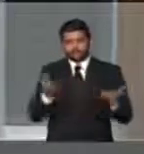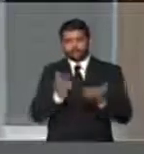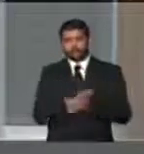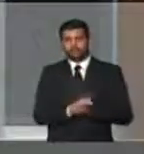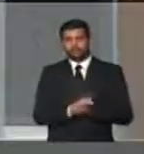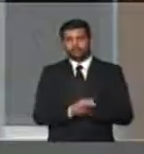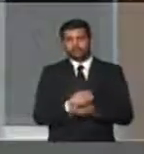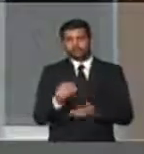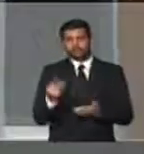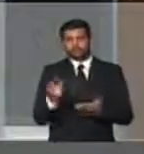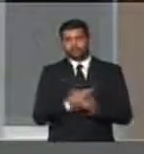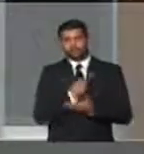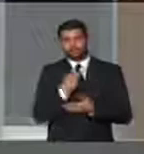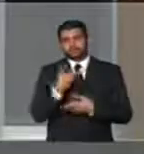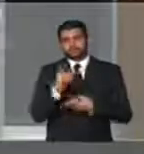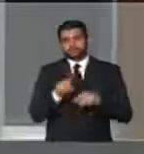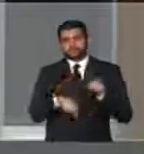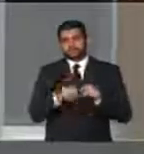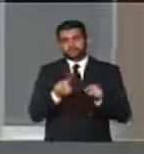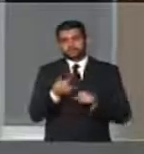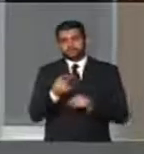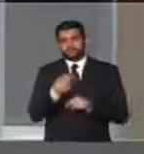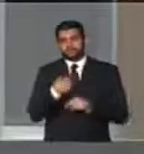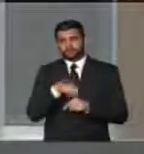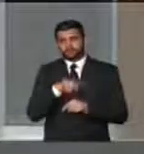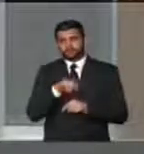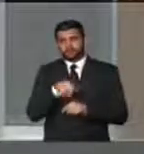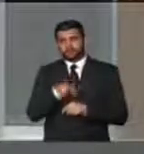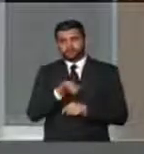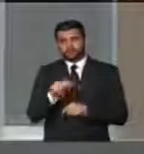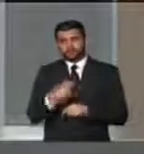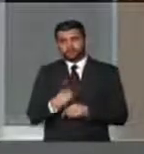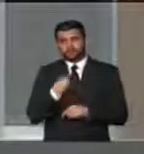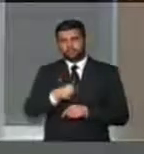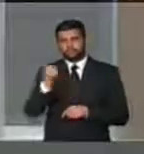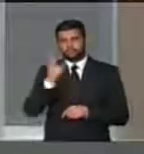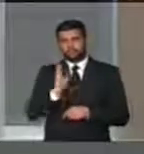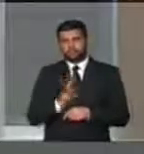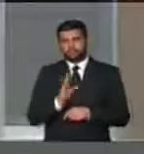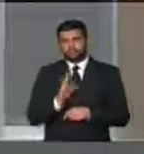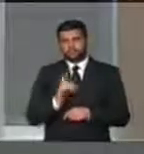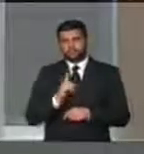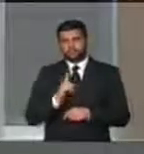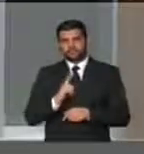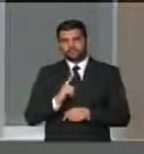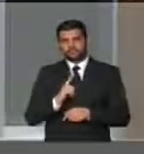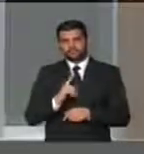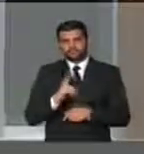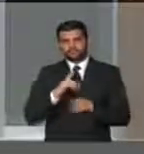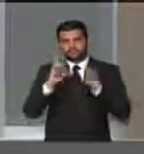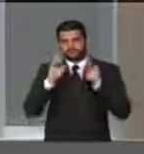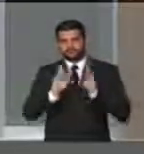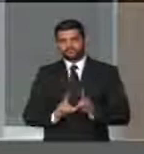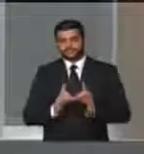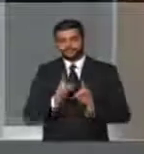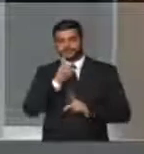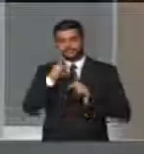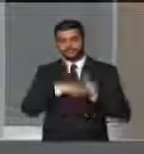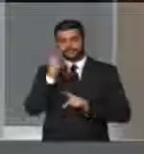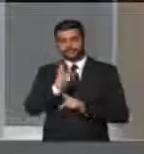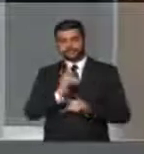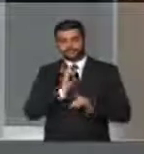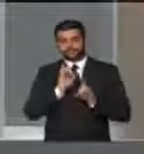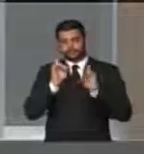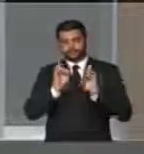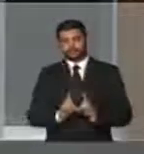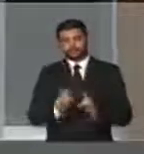com as condições materiais, com a reserva mineral que o Brasil tem, ele tem o direito, o povo brasileiro tem